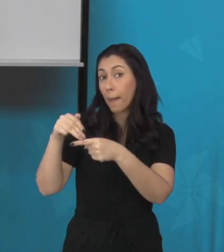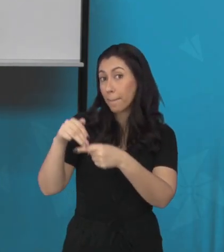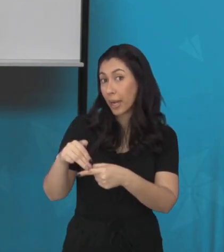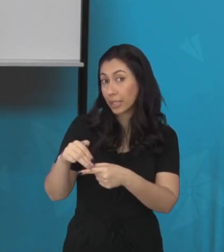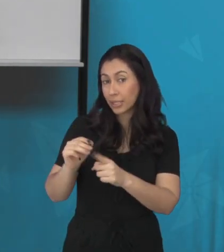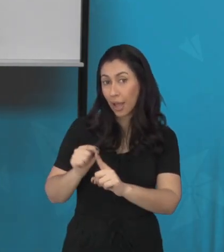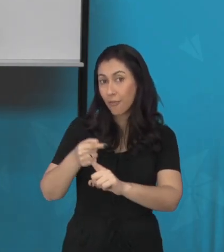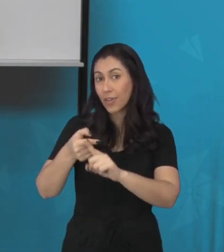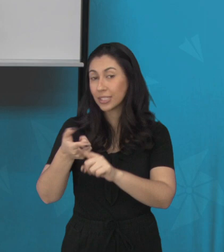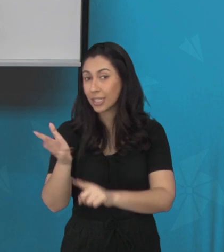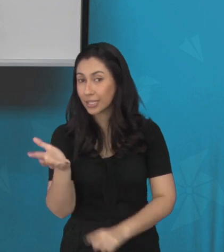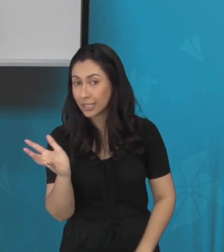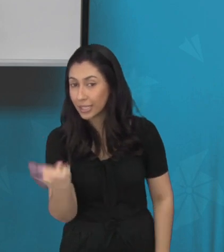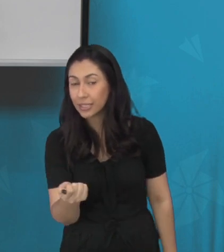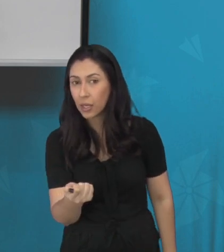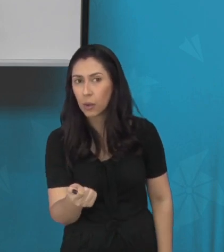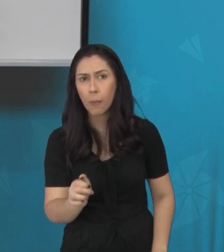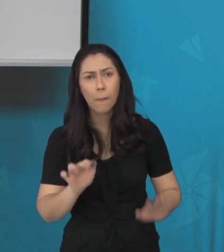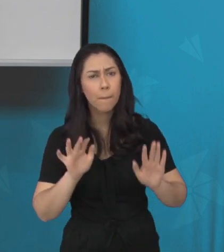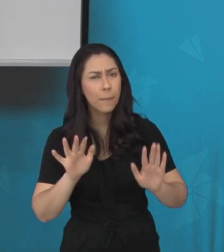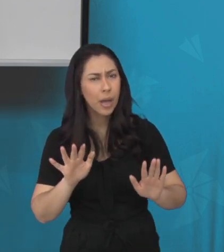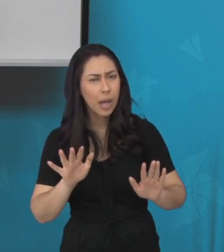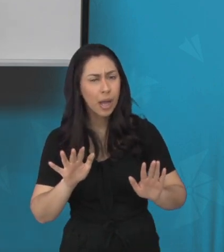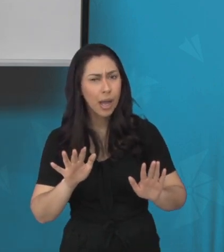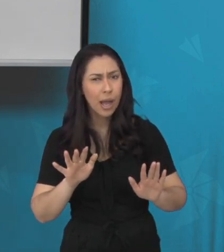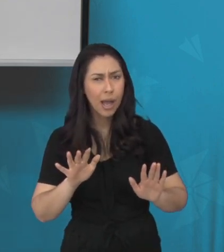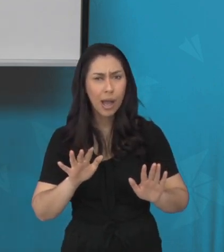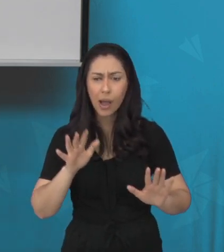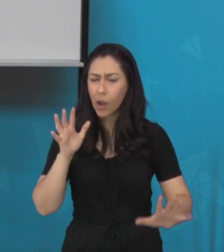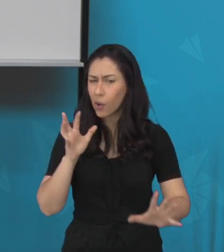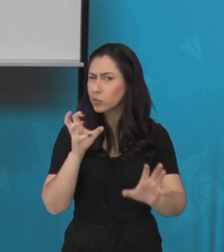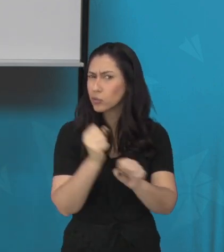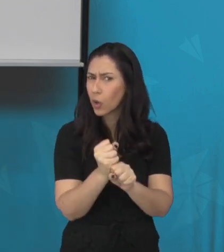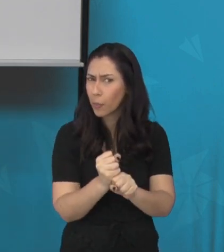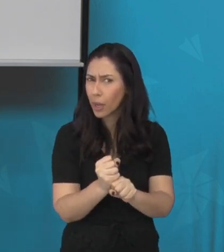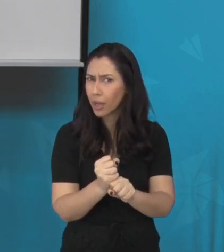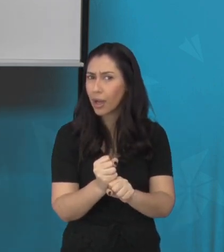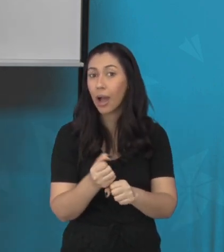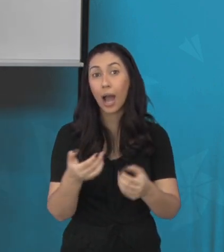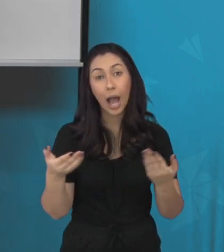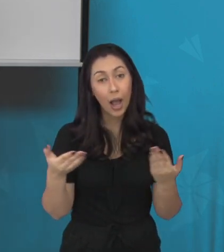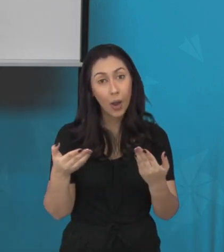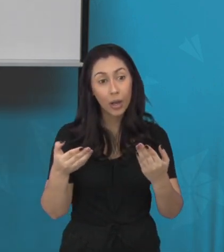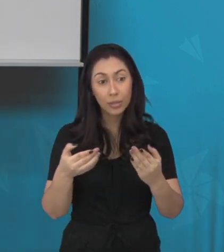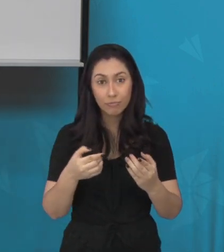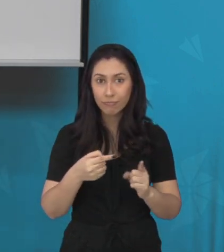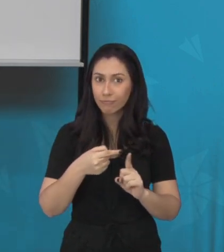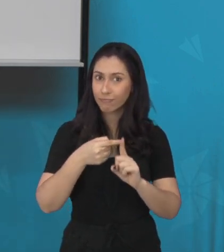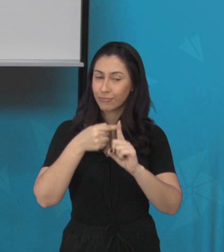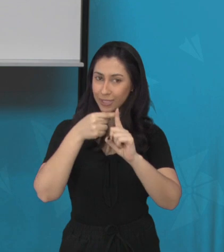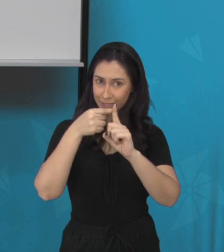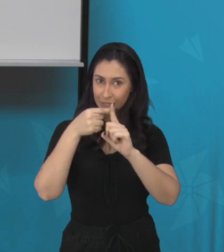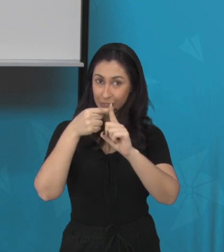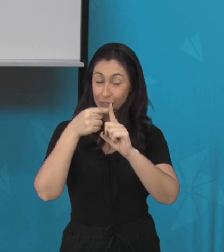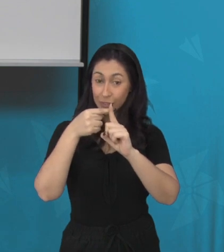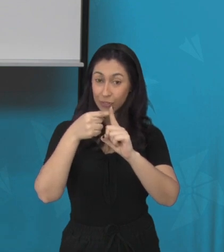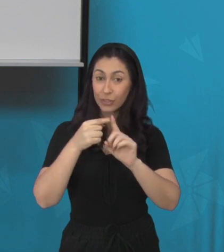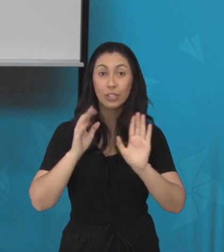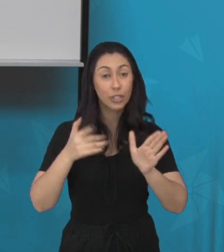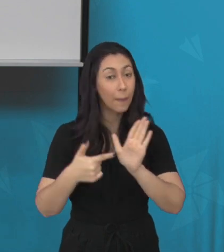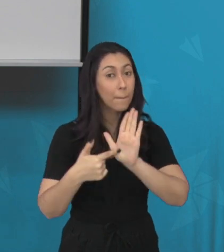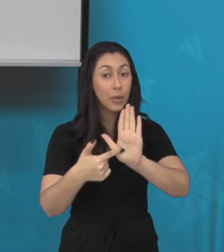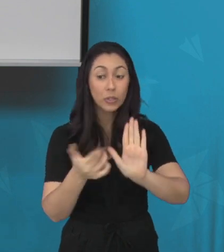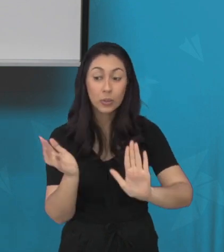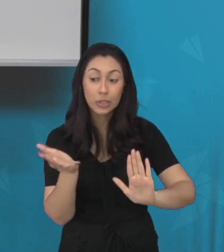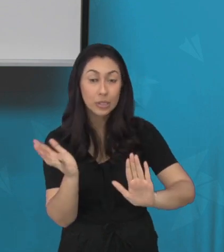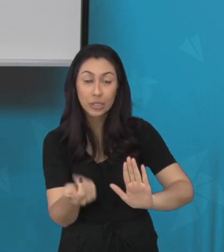está no estado inercial. A minha resultante não é zero. Eu tenho uma aceleração positiva. E a questão já me deu 2